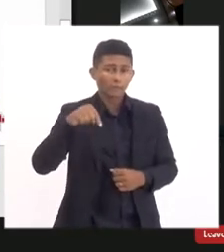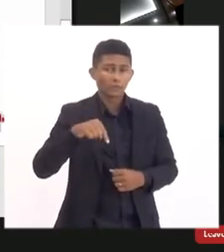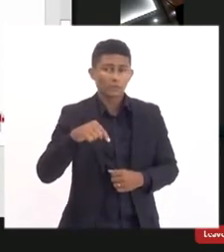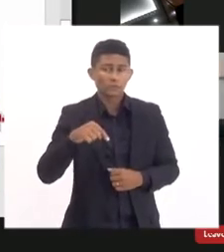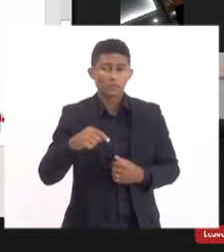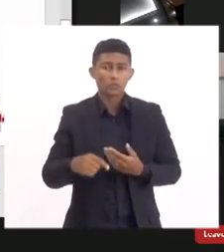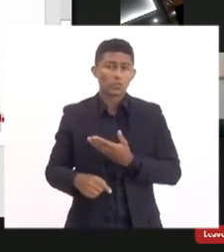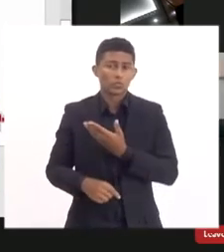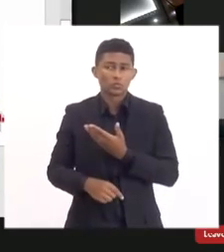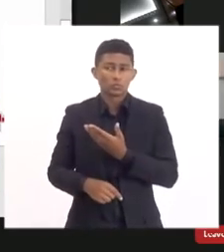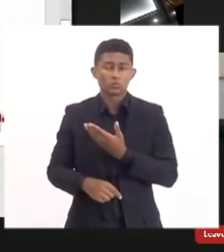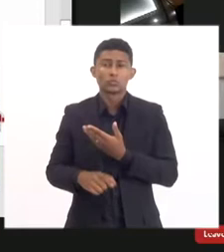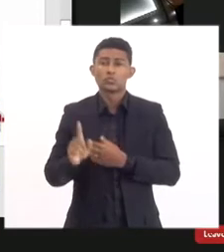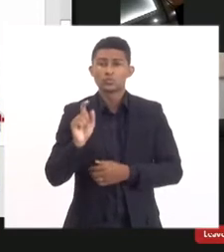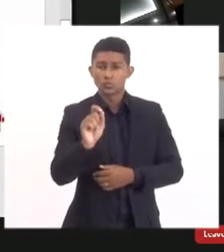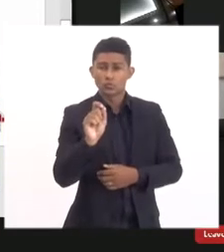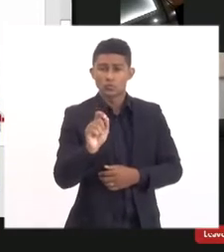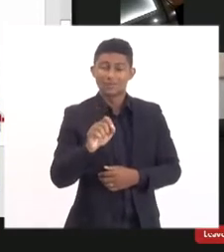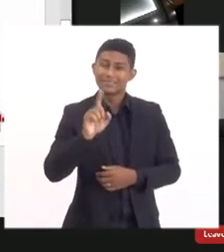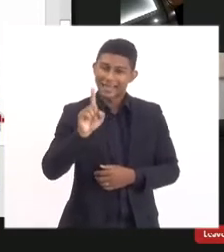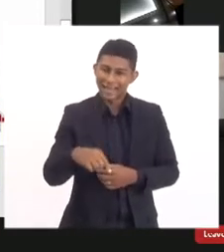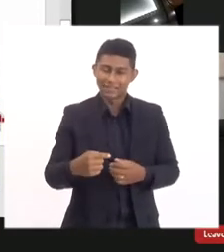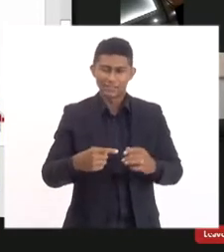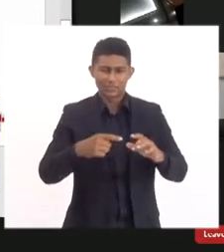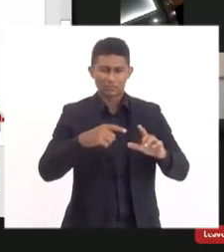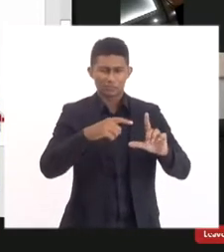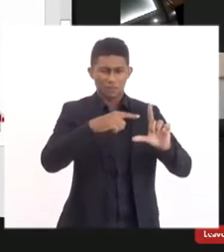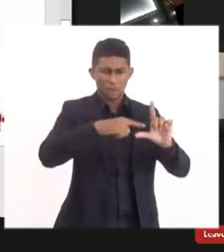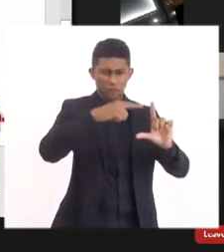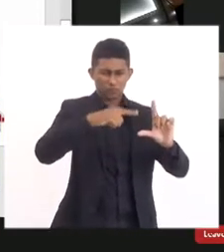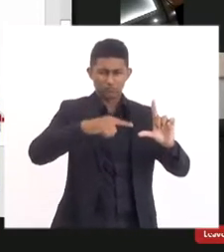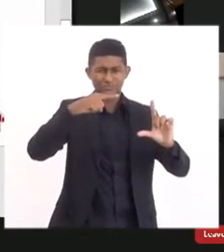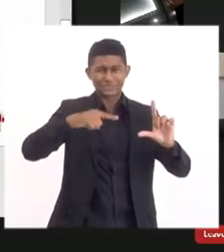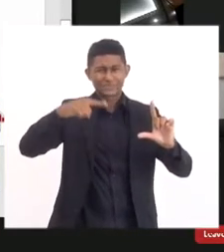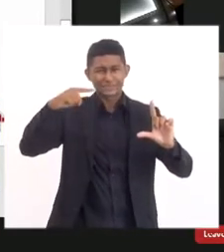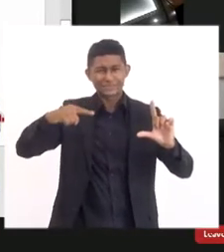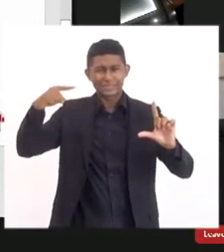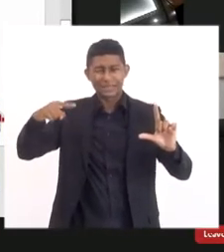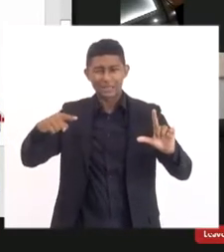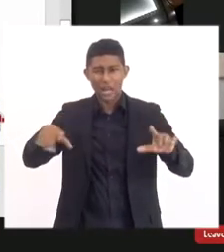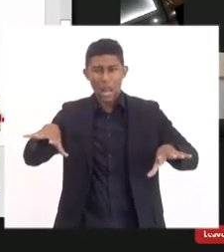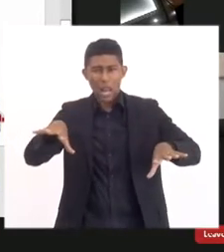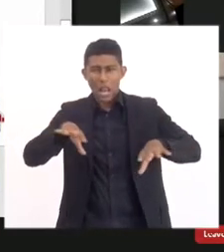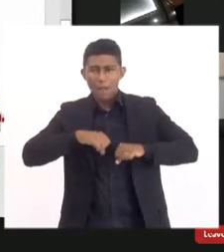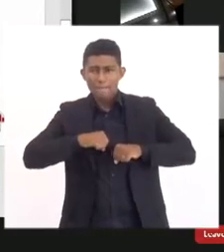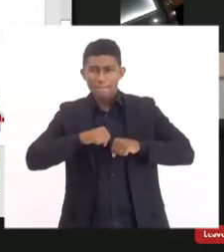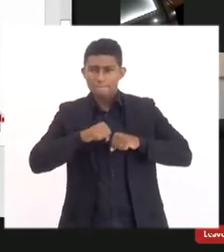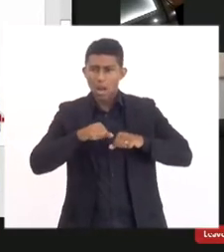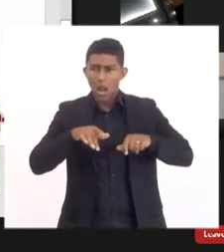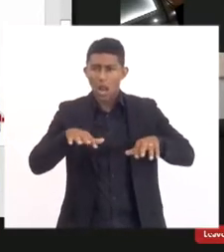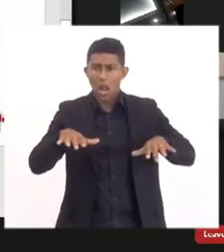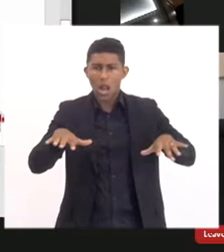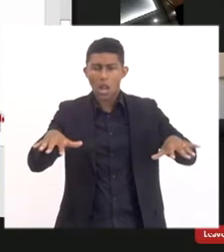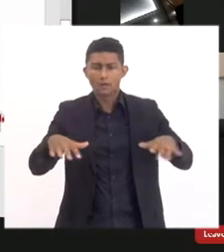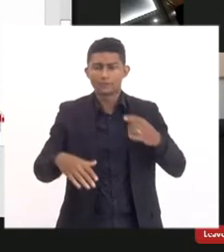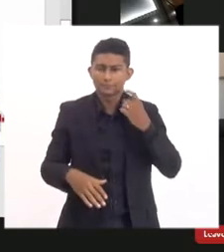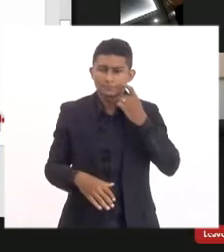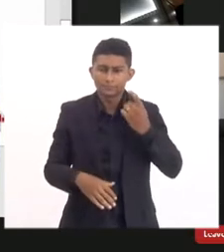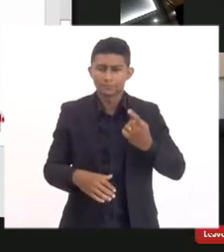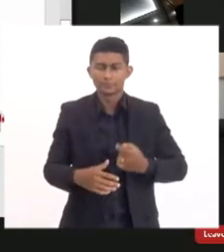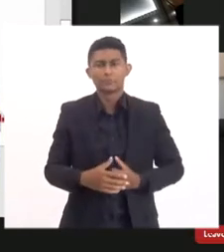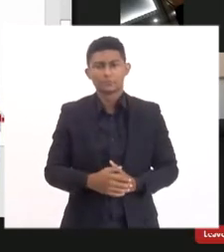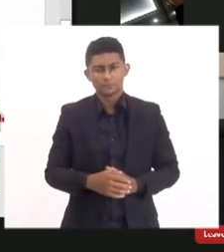linha alta aqui no número de casos. A gente avalia, a gente compara com